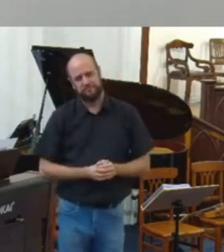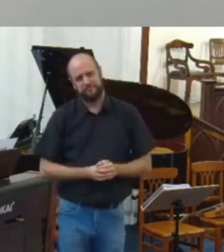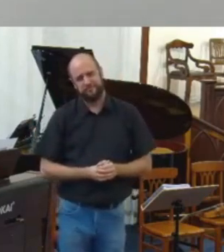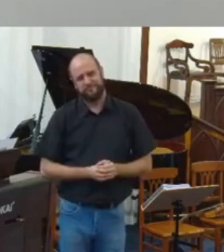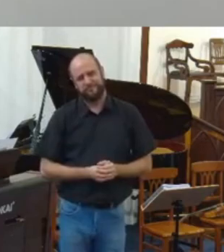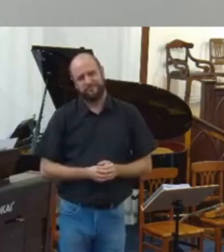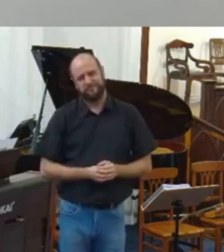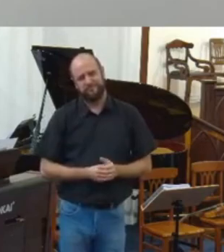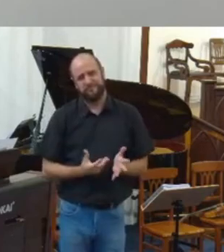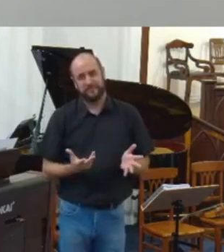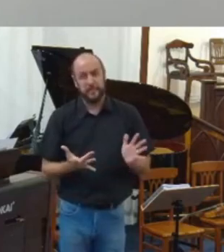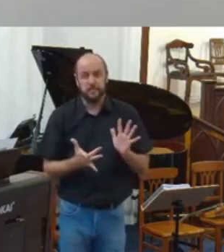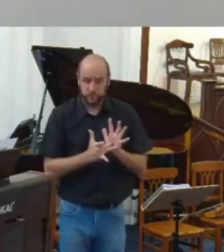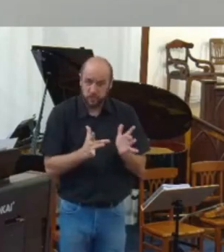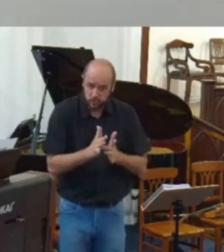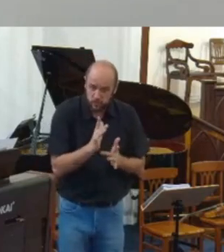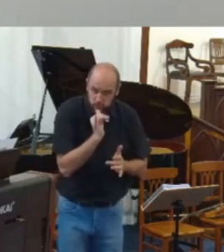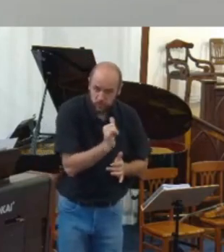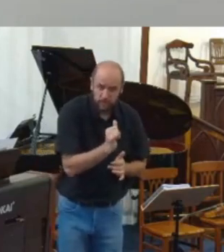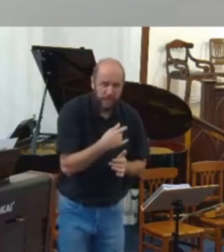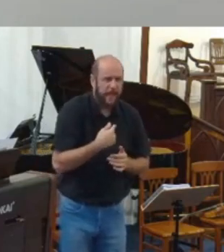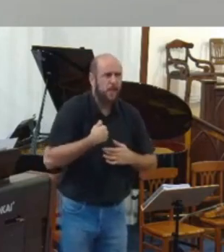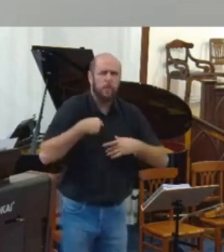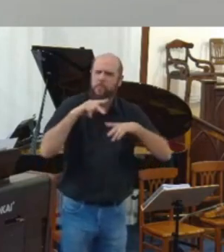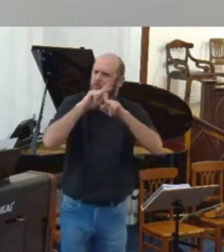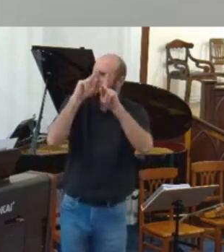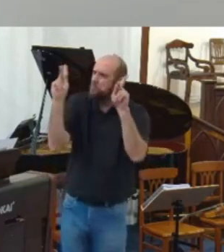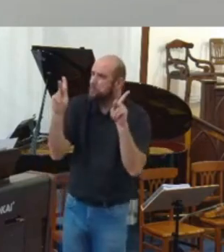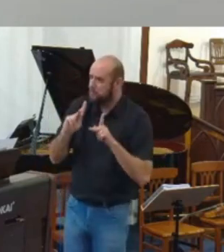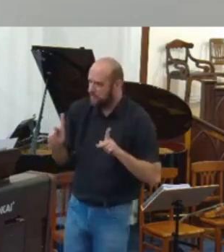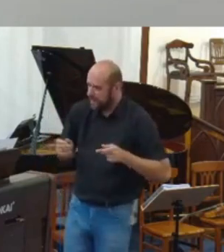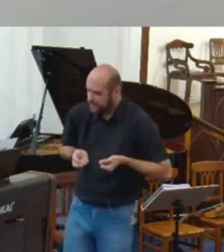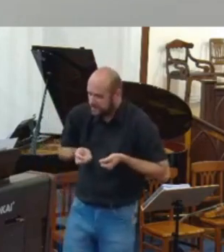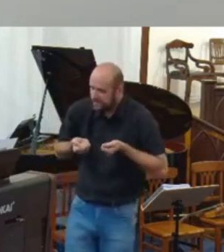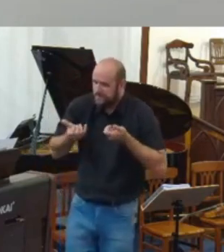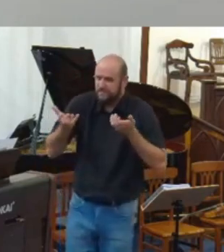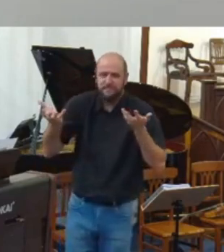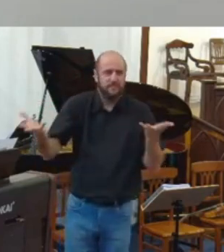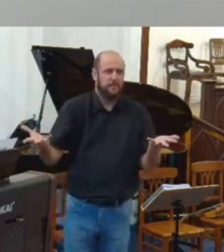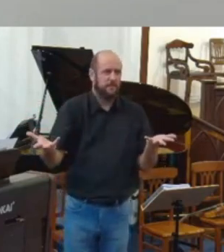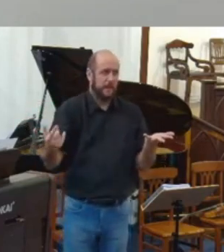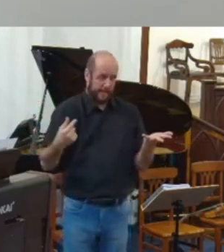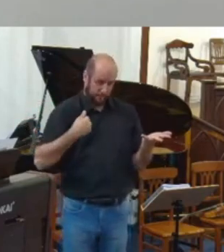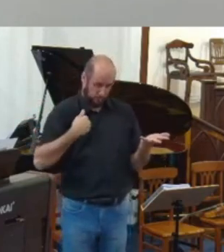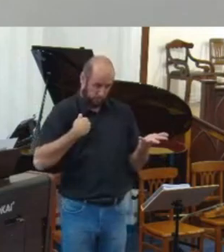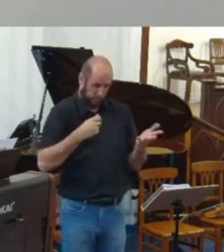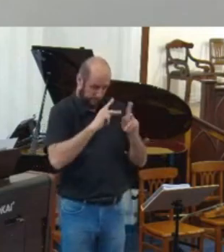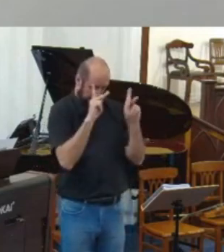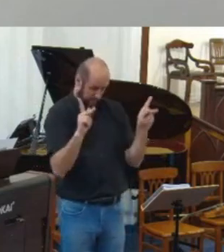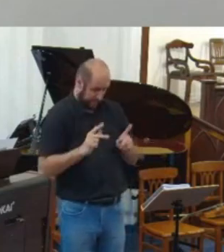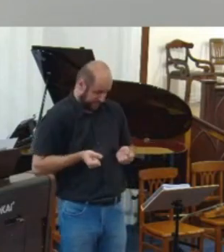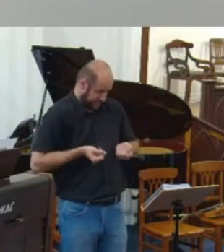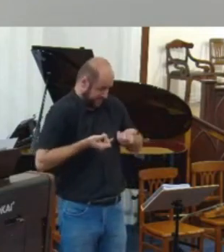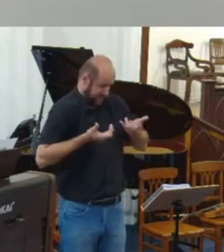Jesus disse: eu vos deixo a paz. Eu vos deixo a